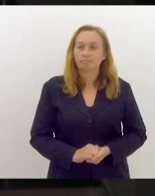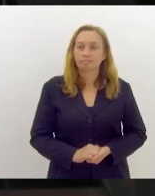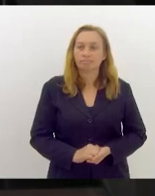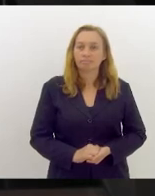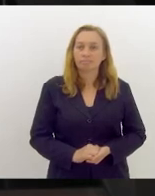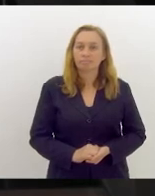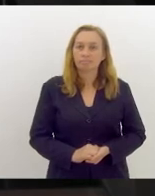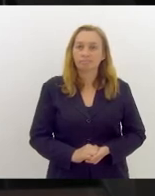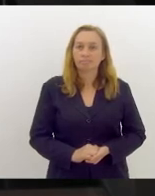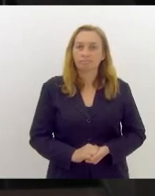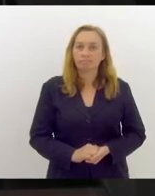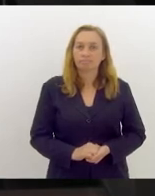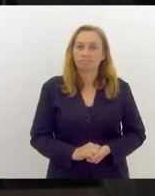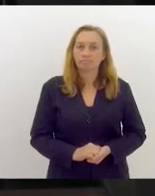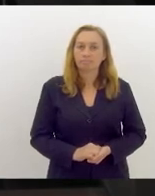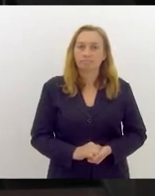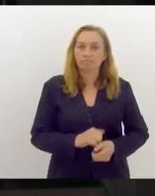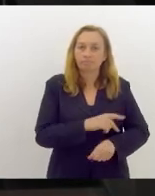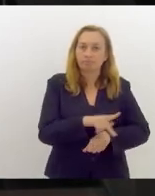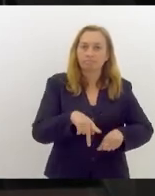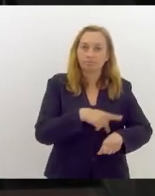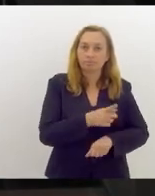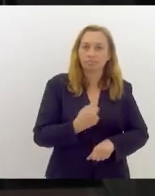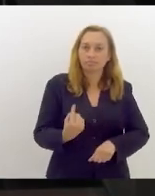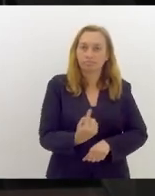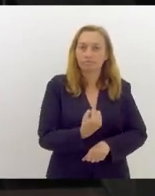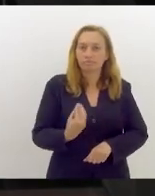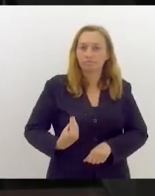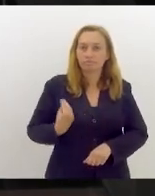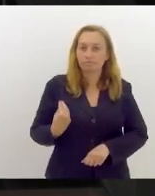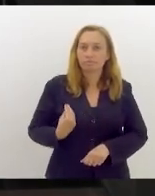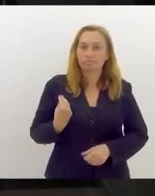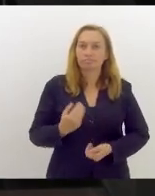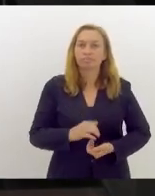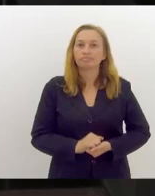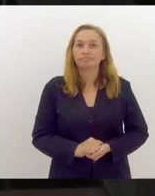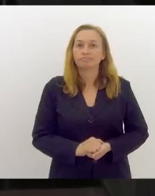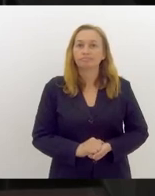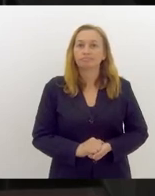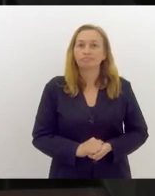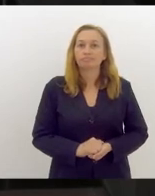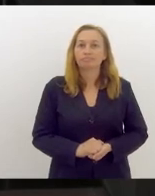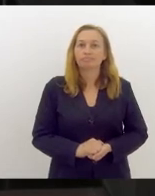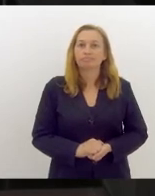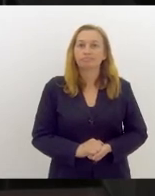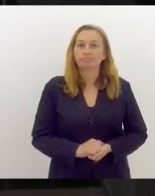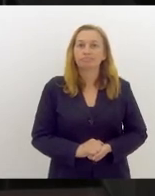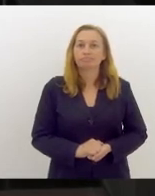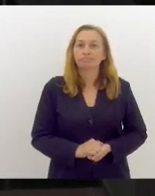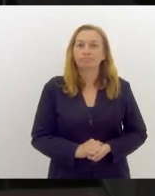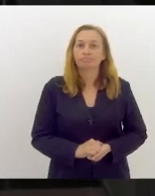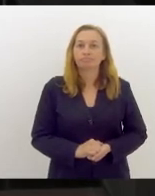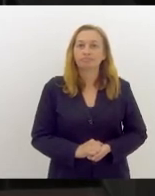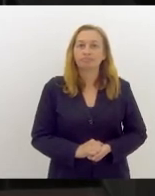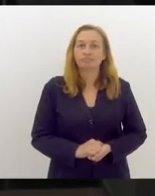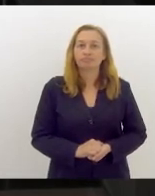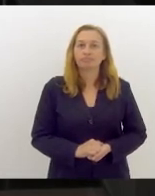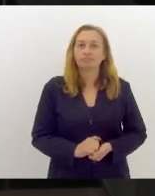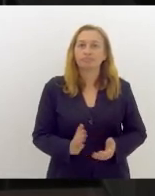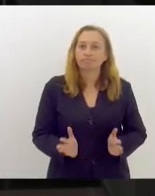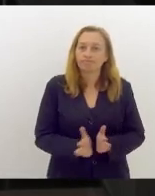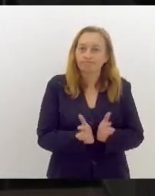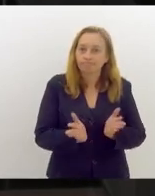pessoas no nosso país Vivendo em estágio de grande